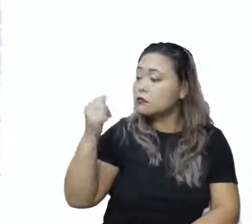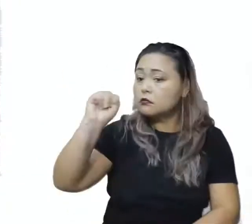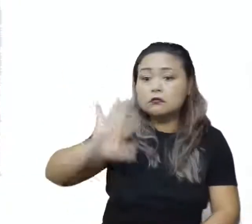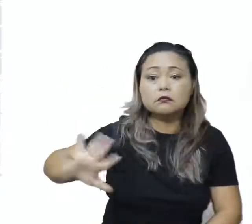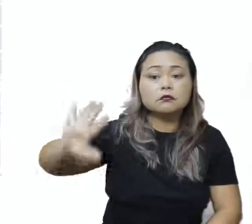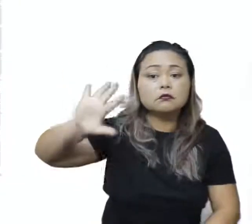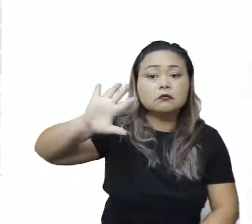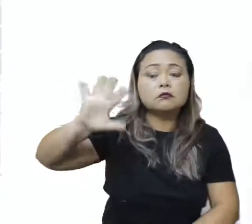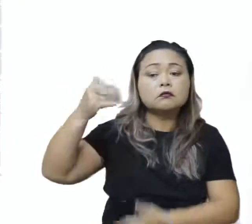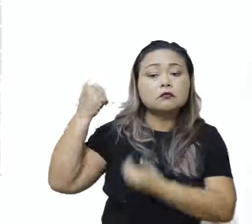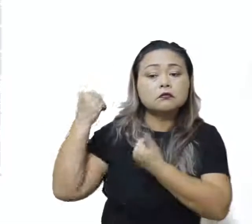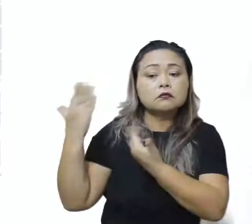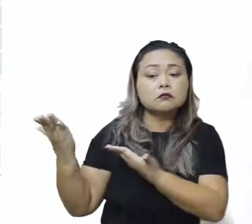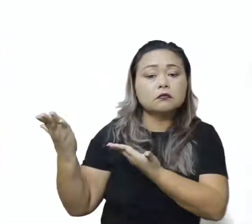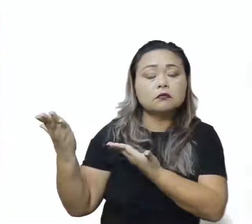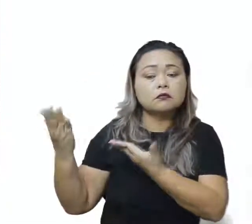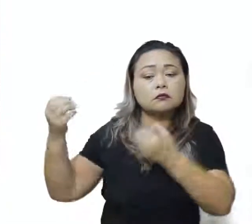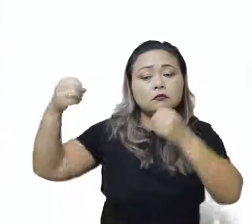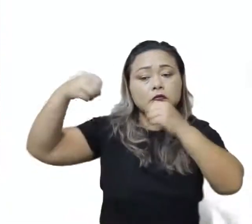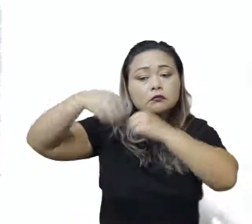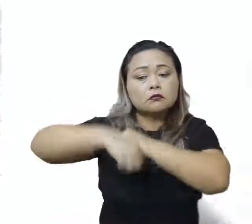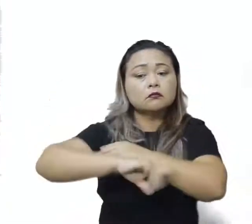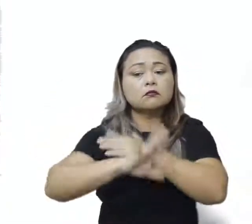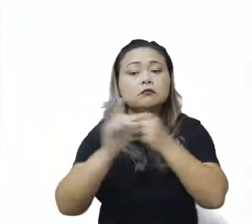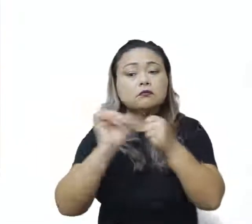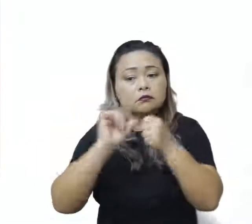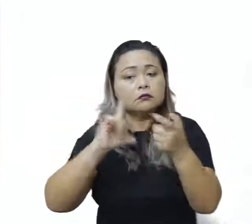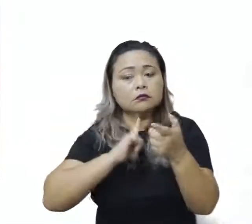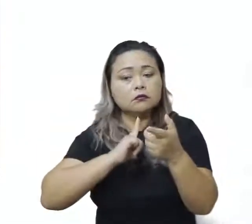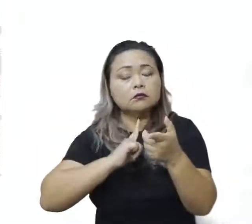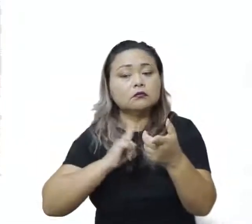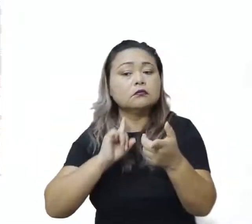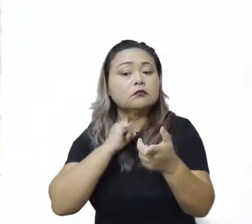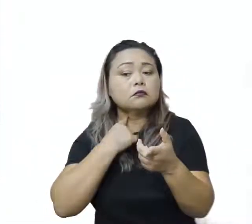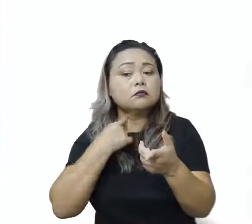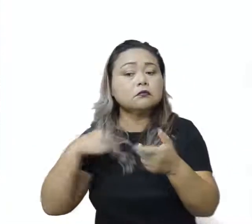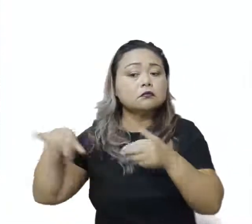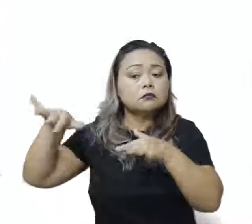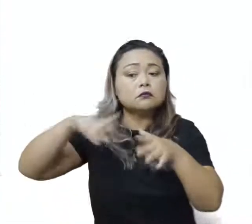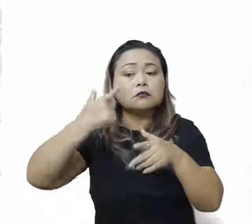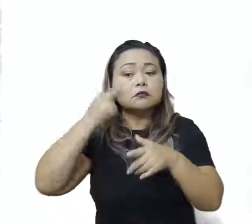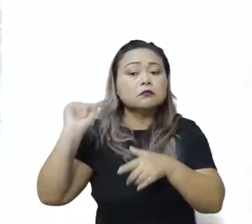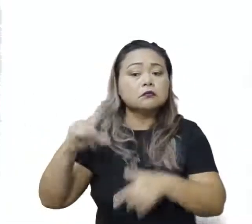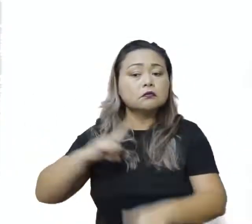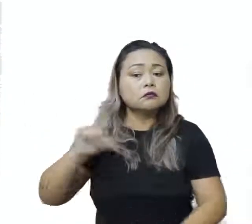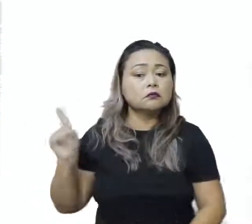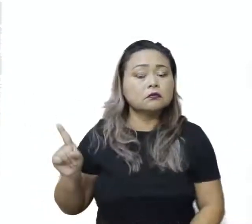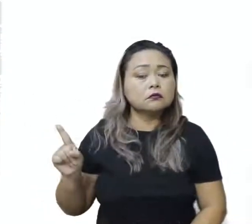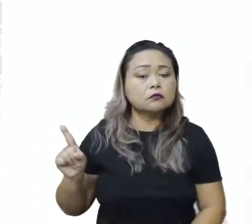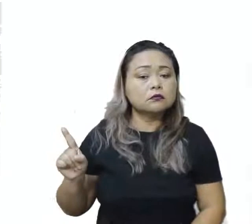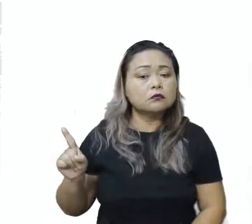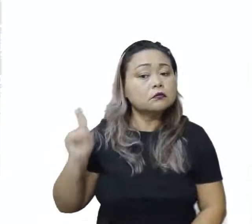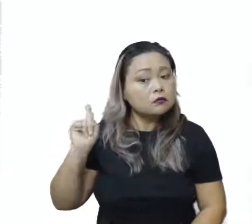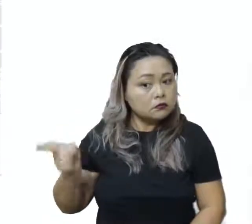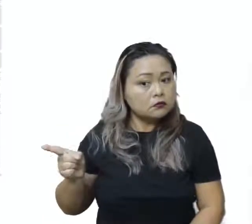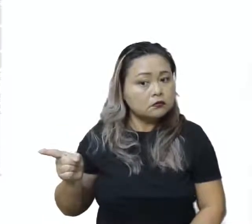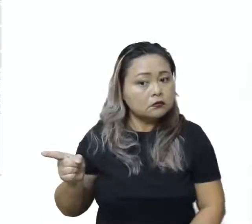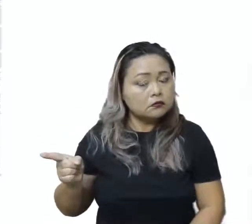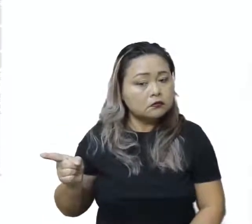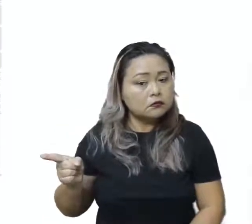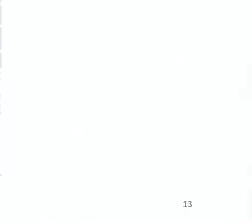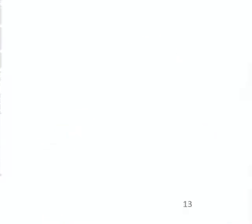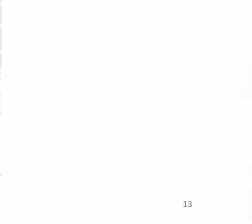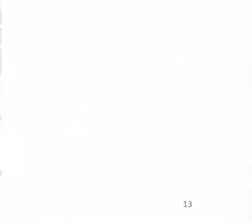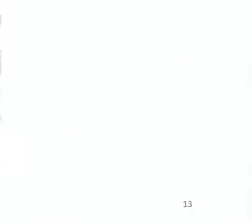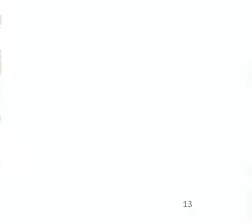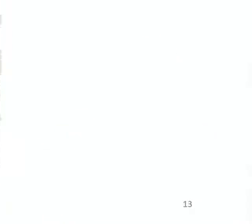imagem. Oceanos afetados pela poluição. Olha o que tem aqui, ó. Isso aqui é o